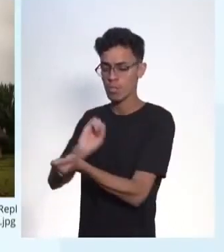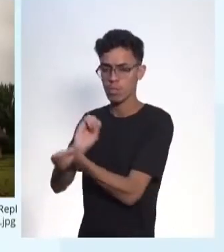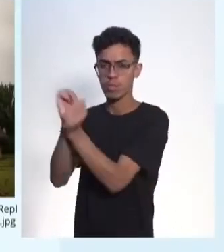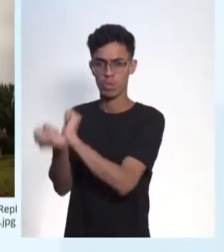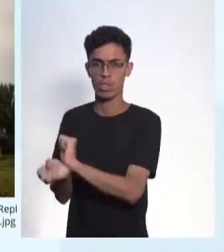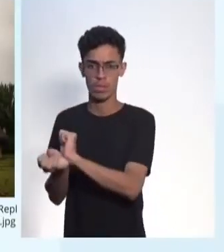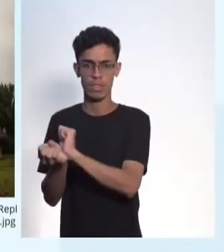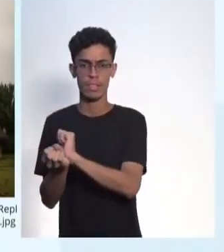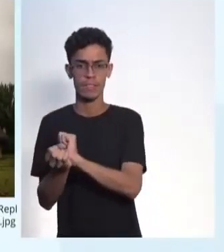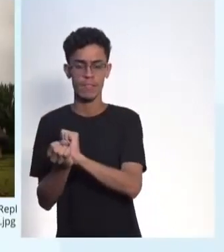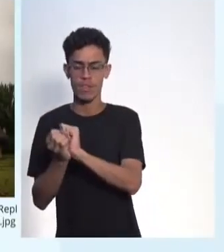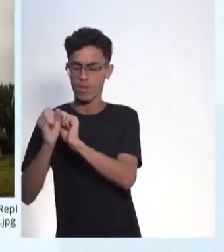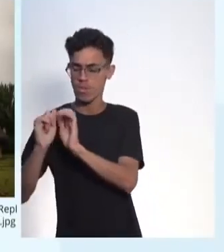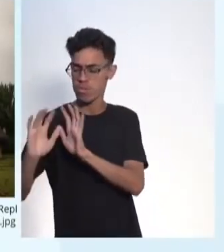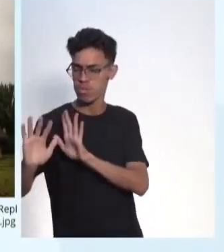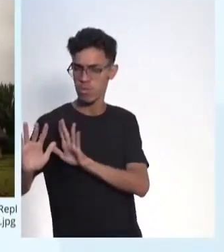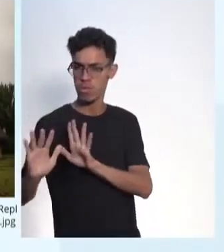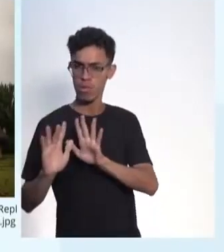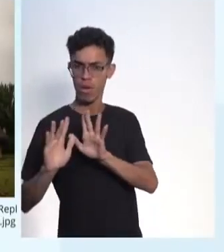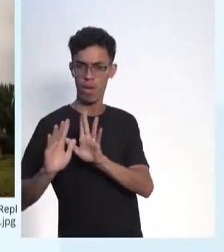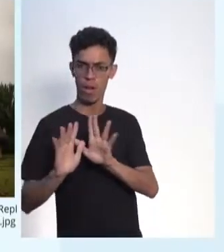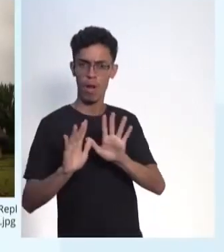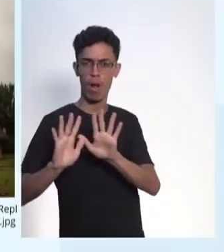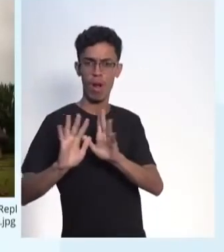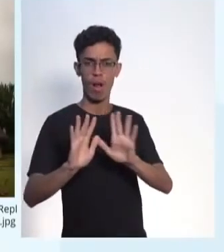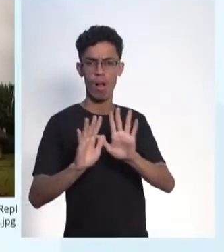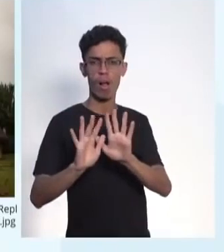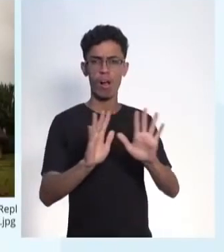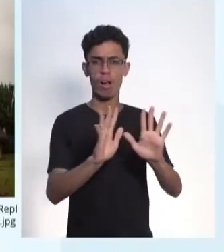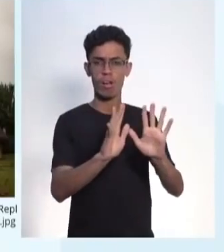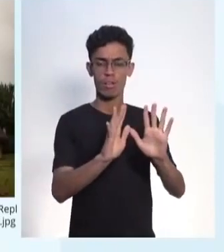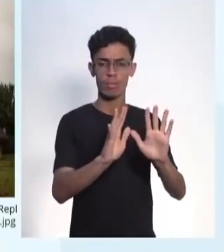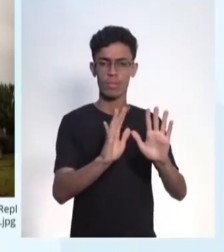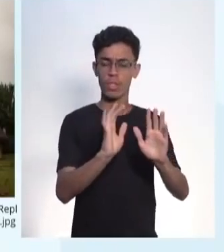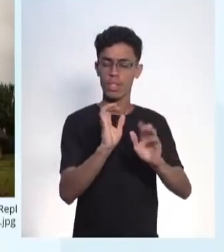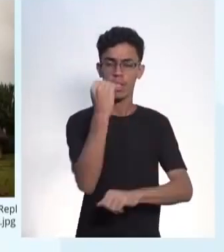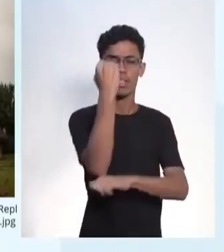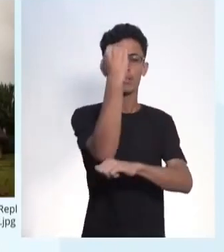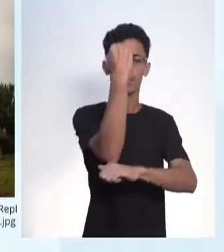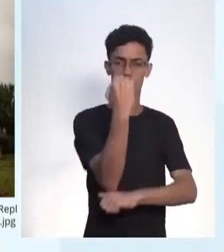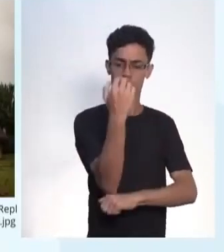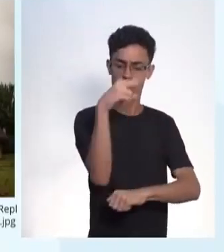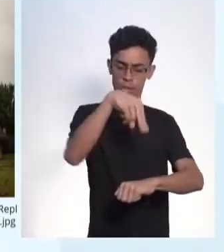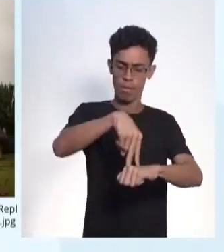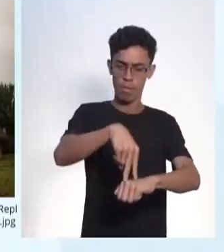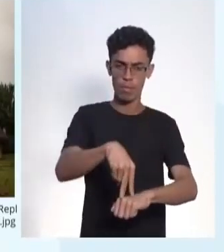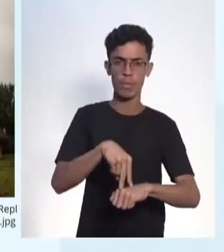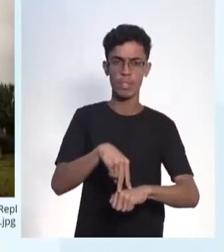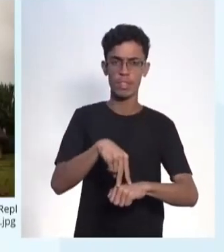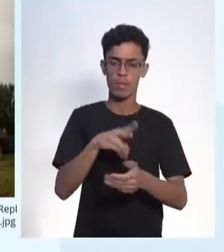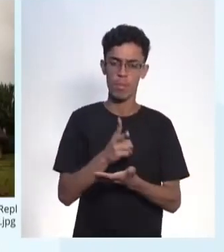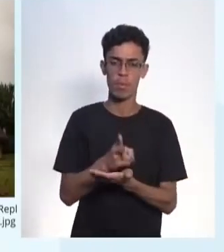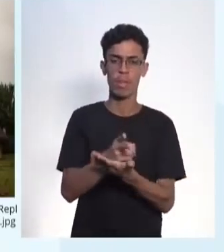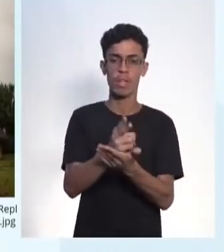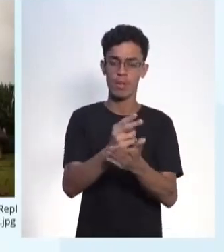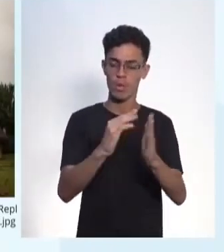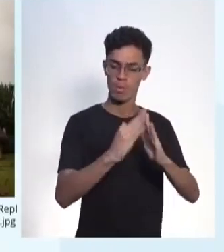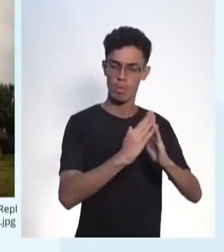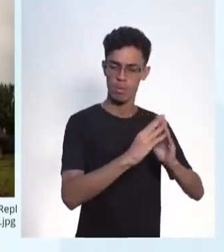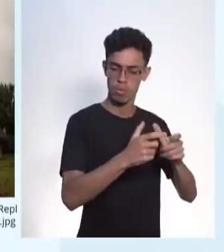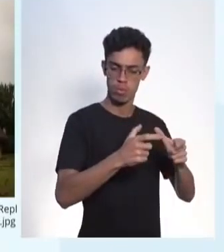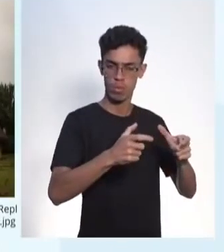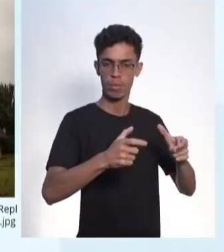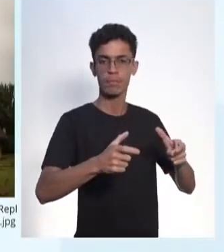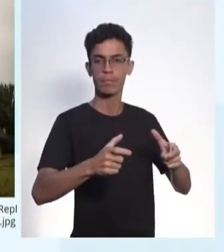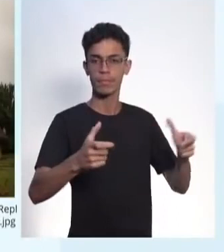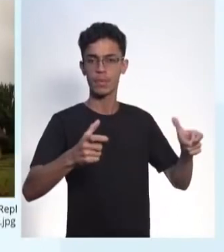indígenas. A base da sustentação dos quilombos era a resistência. Com o aumento dos quilombos, uma